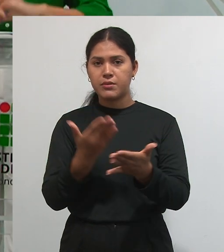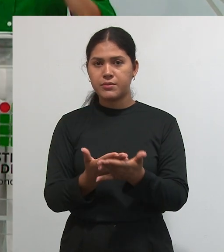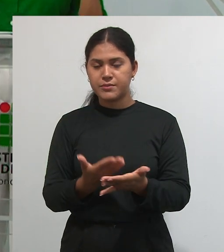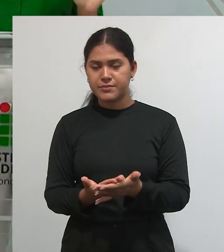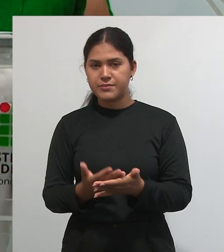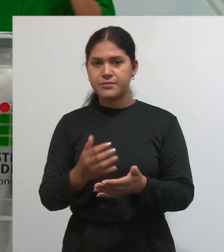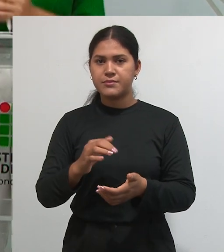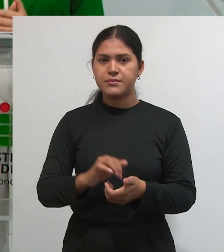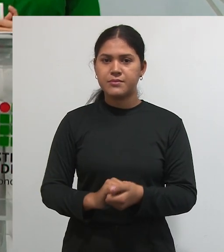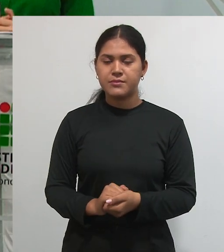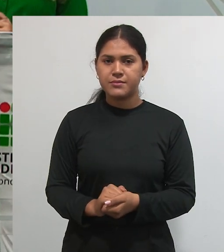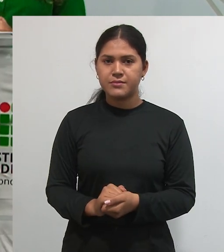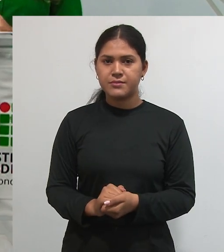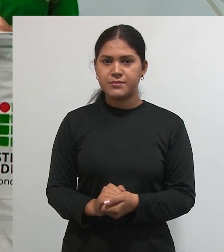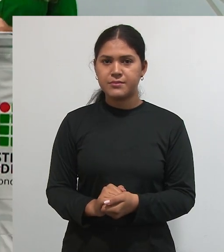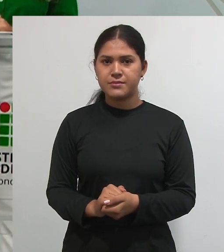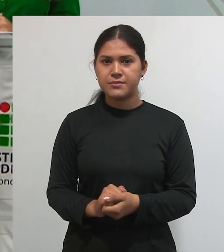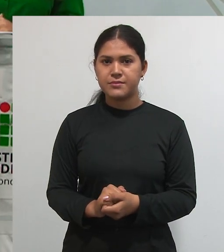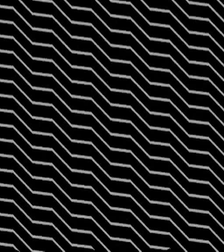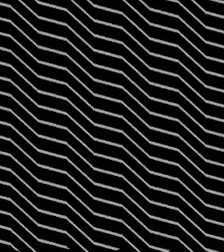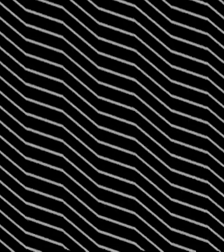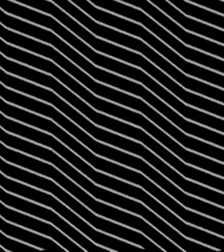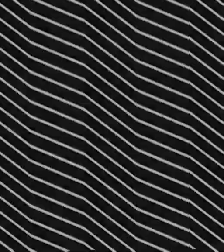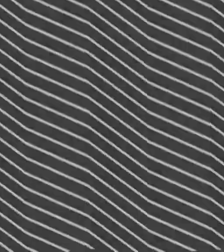vocês e até breve. Tchau, tchau.